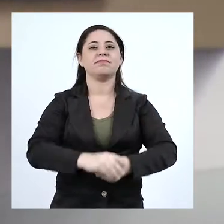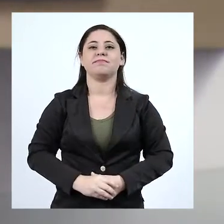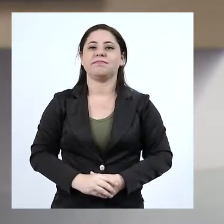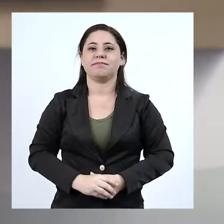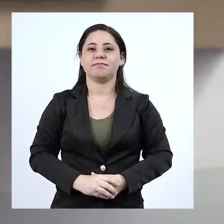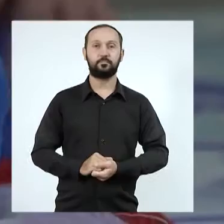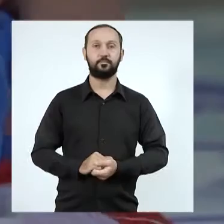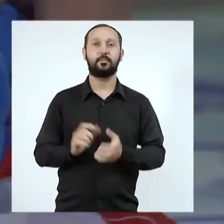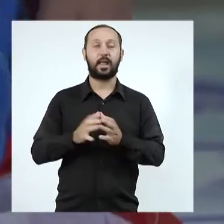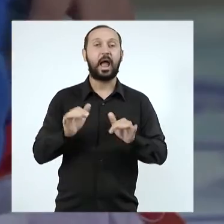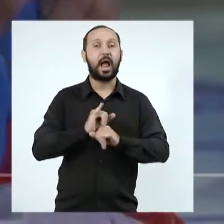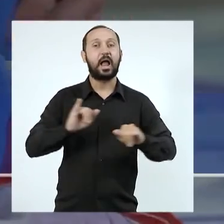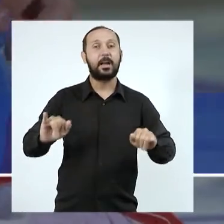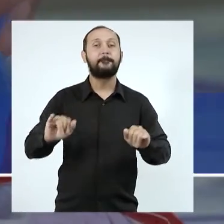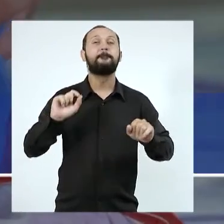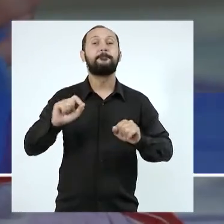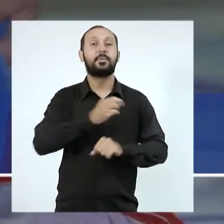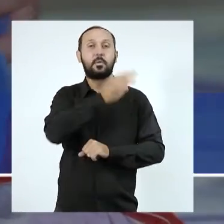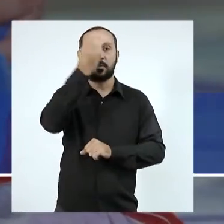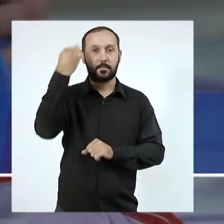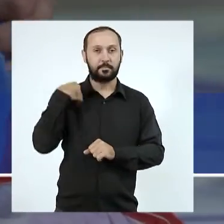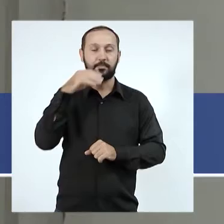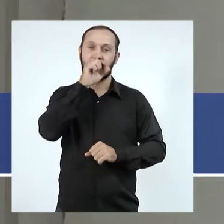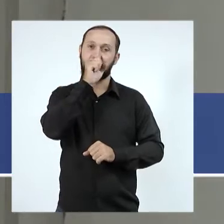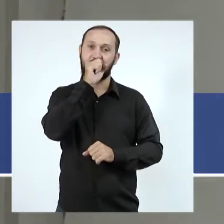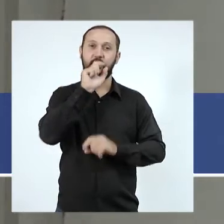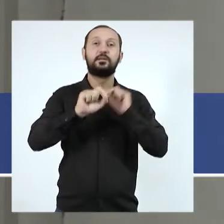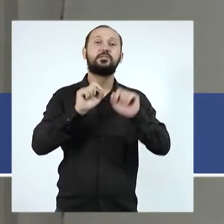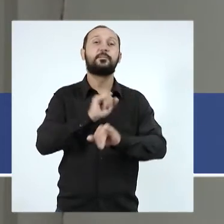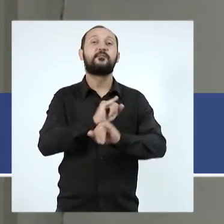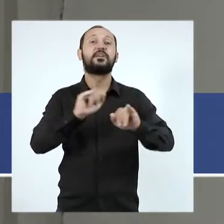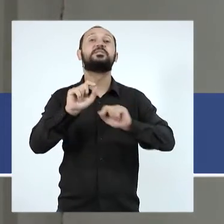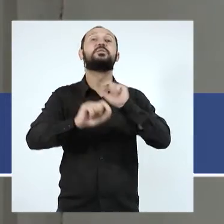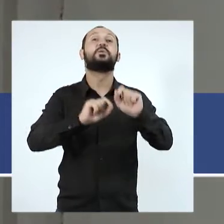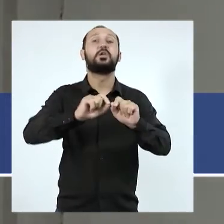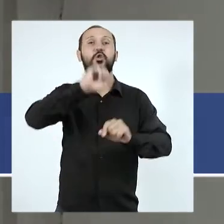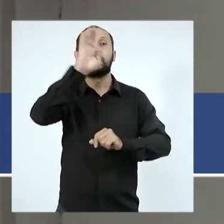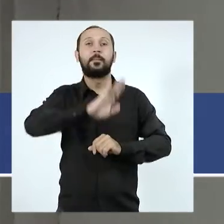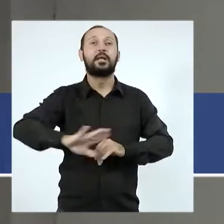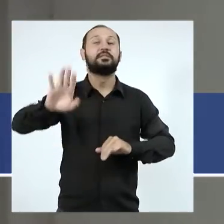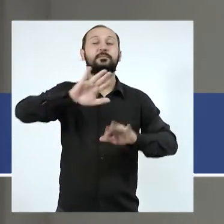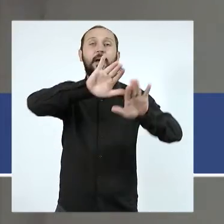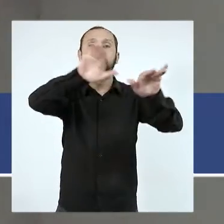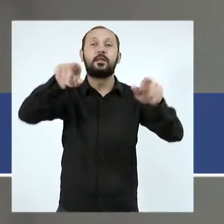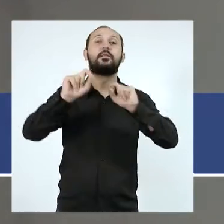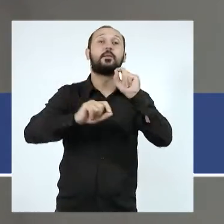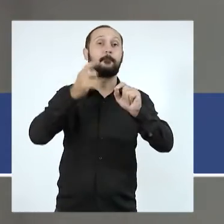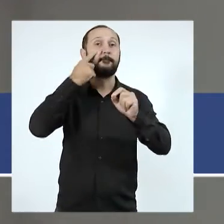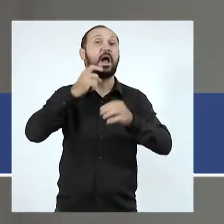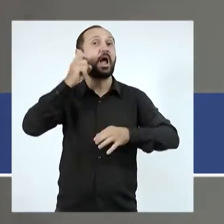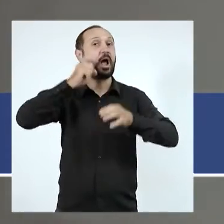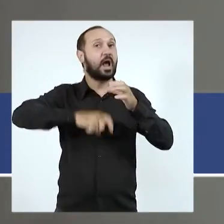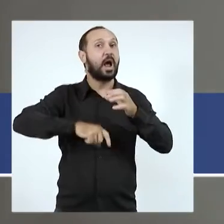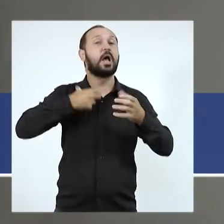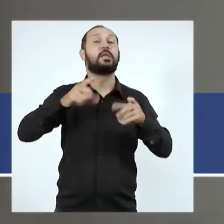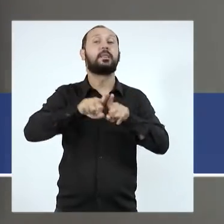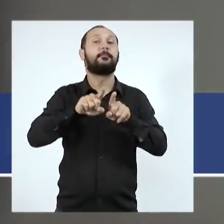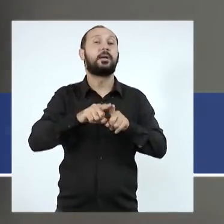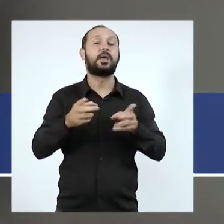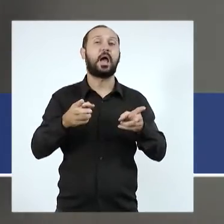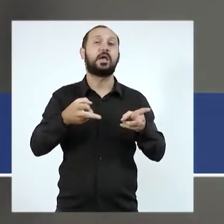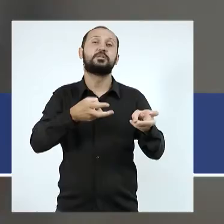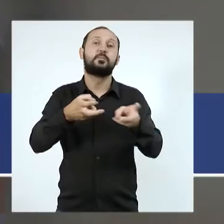do coronavírus. A campanha Maio Laranja, realizada em todo o Brasil para alertar a população ao enfrentamento do abuso e